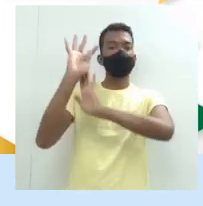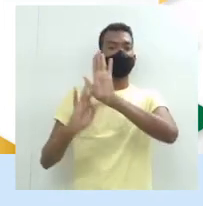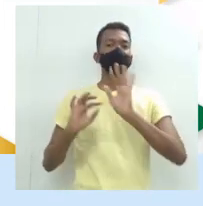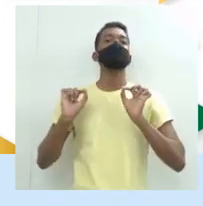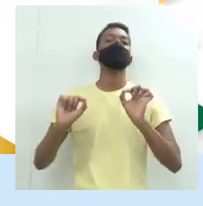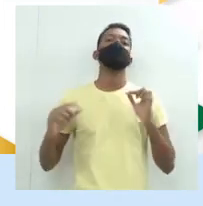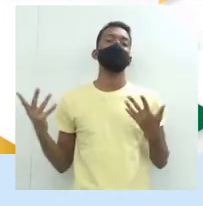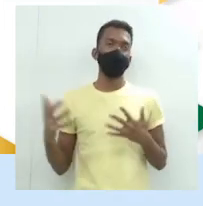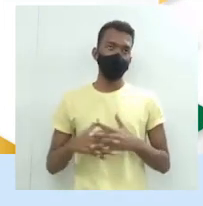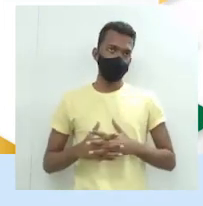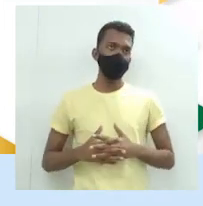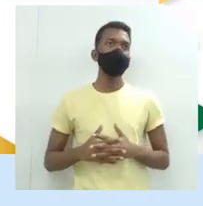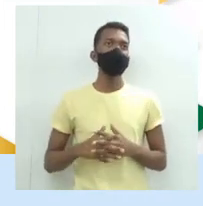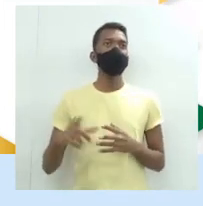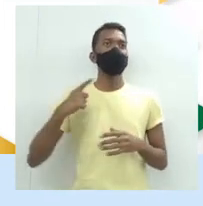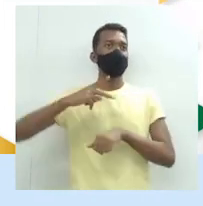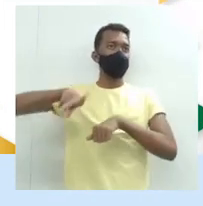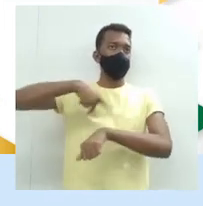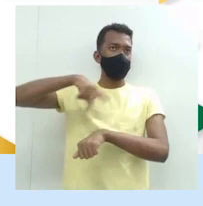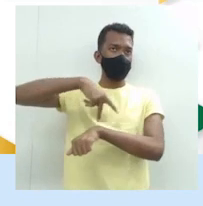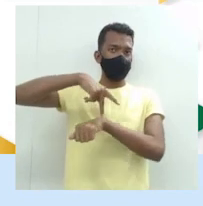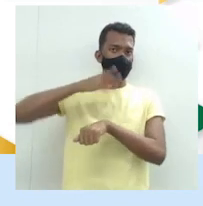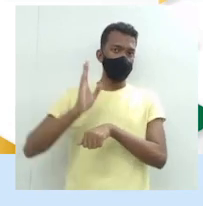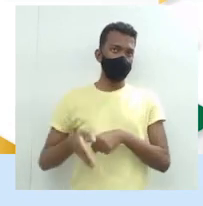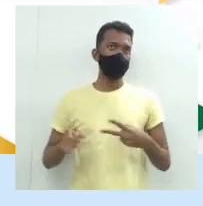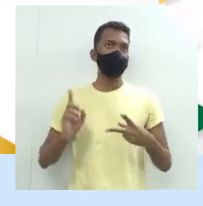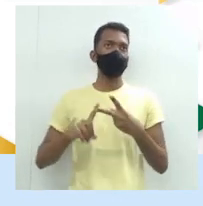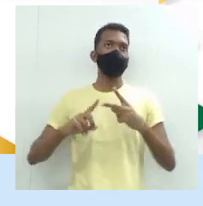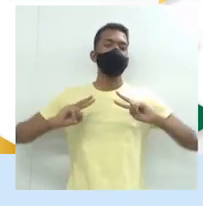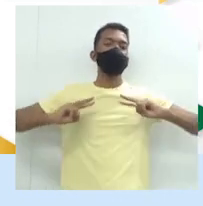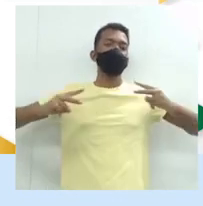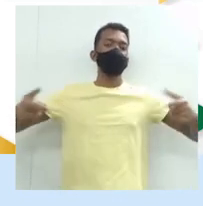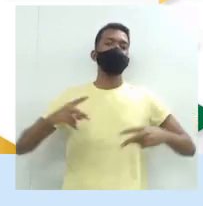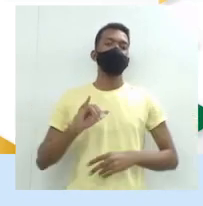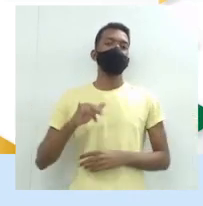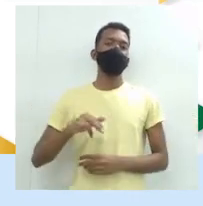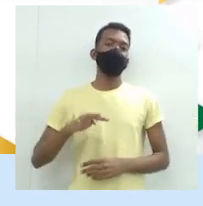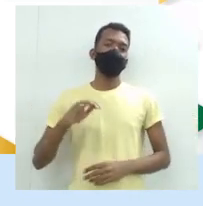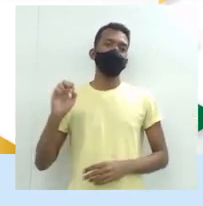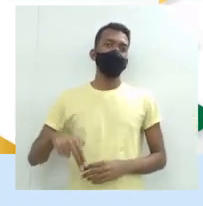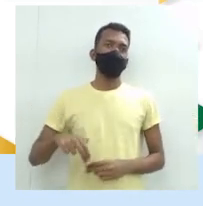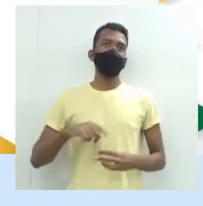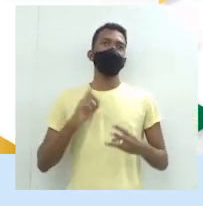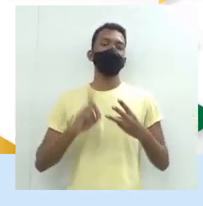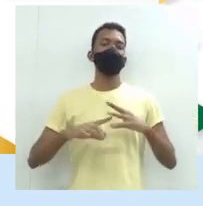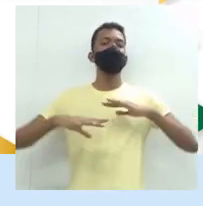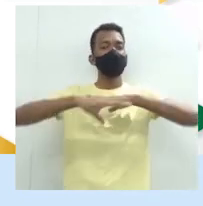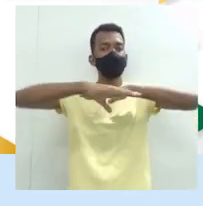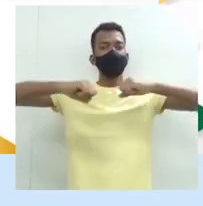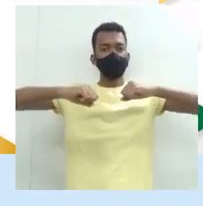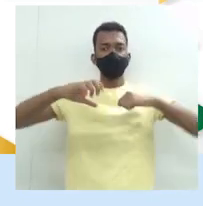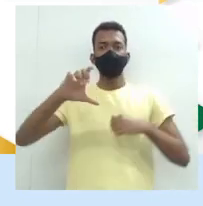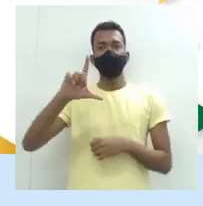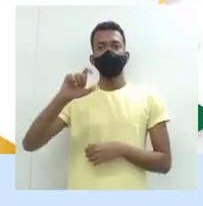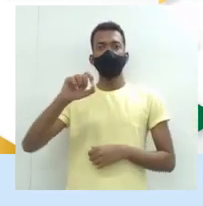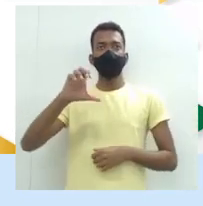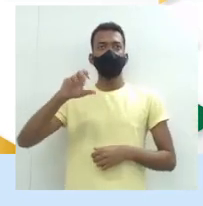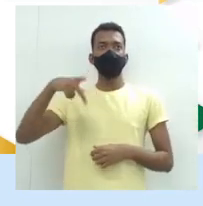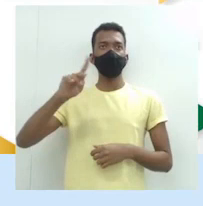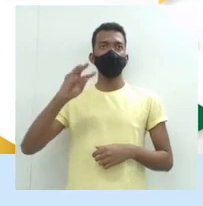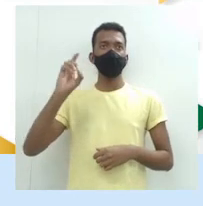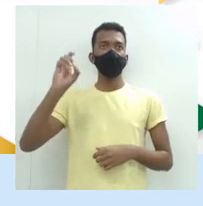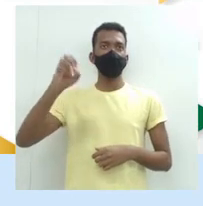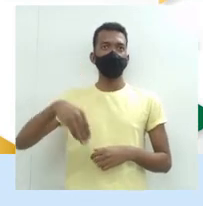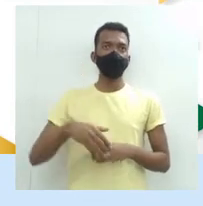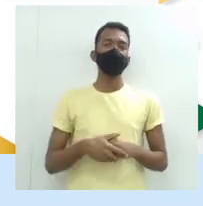ó, countries, países, infection, infecção, lockdown, que é o bloqueio, que a gente já